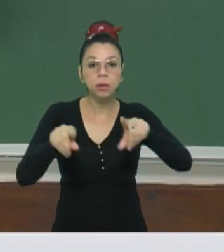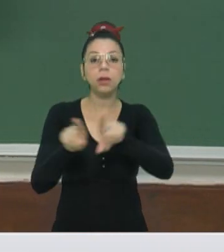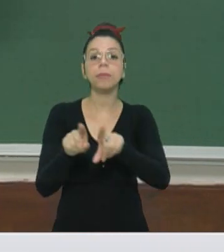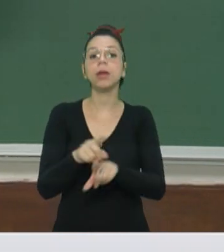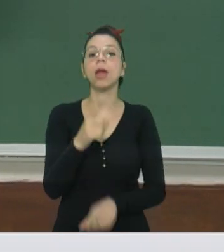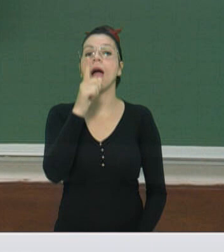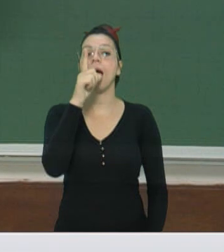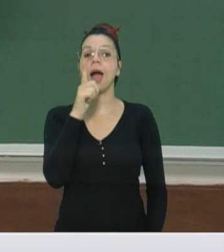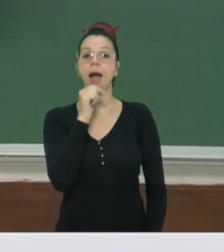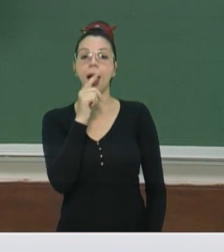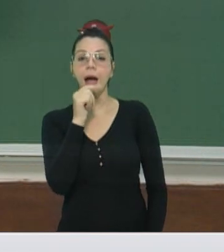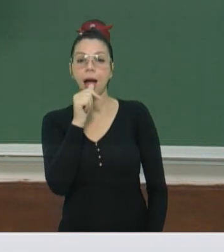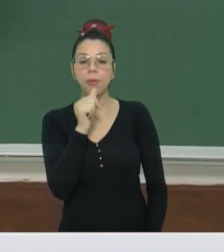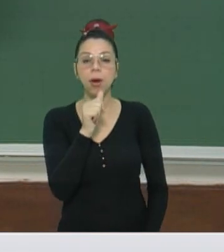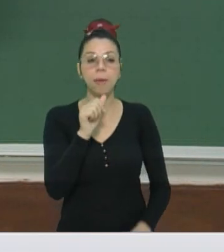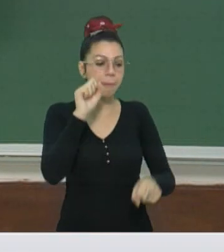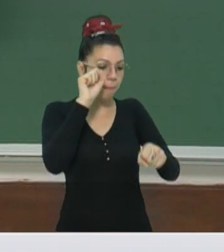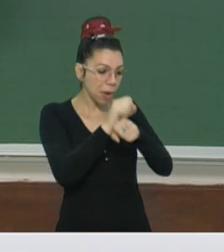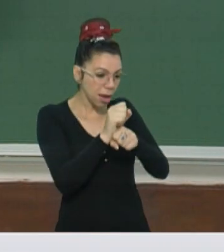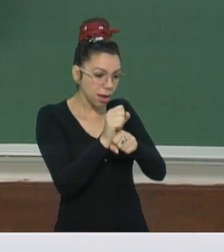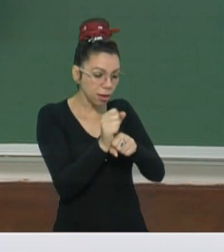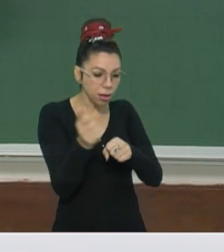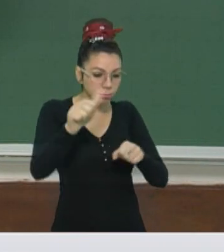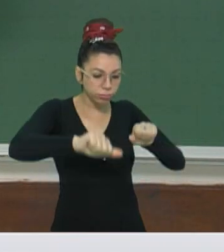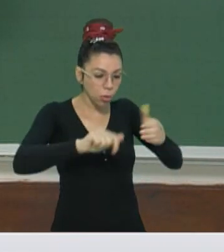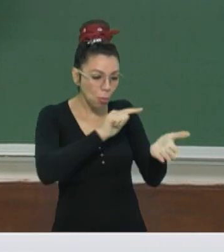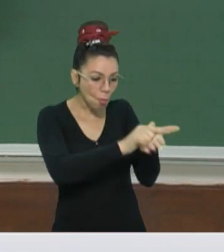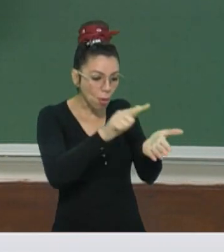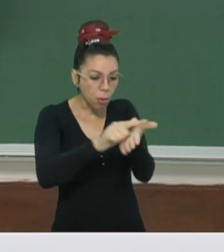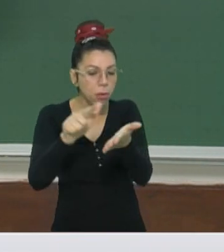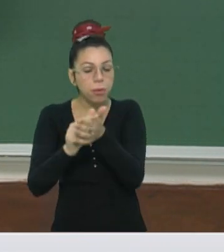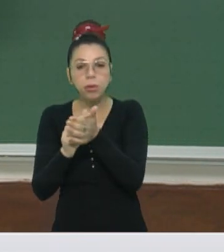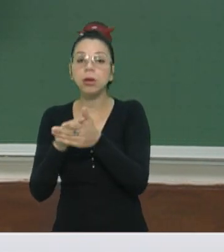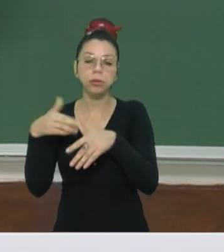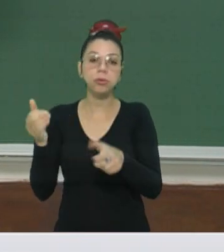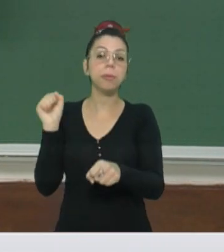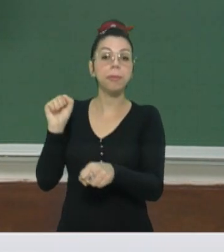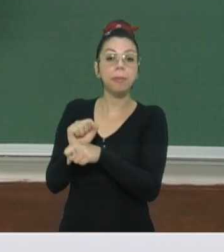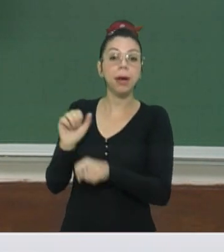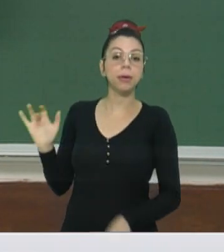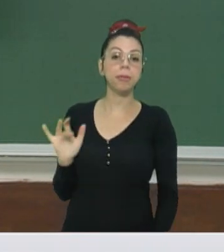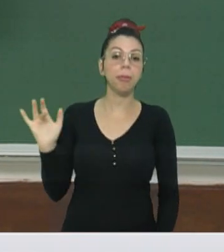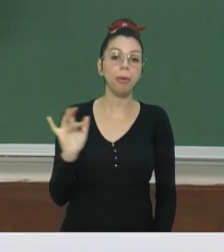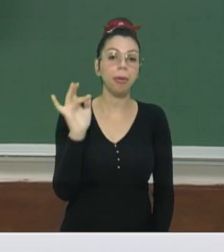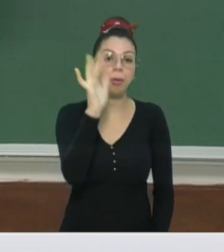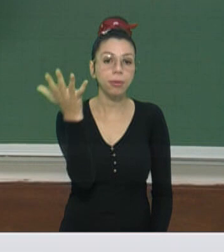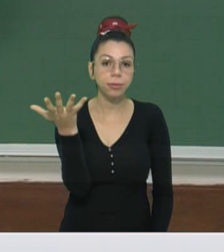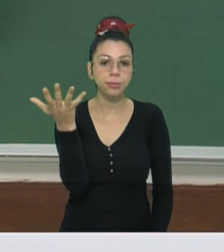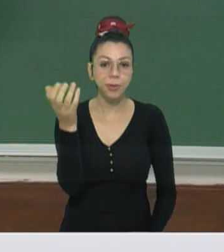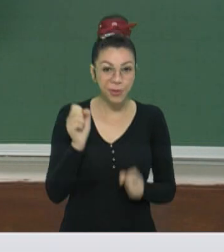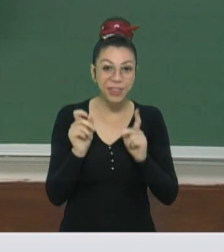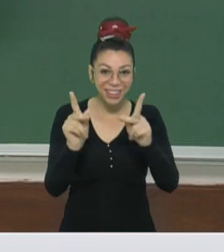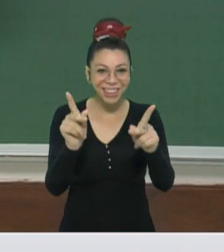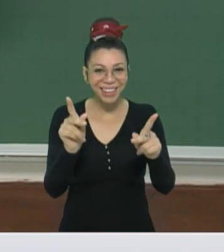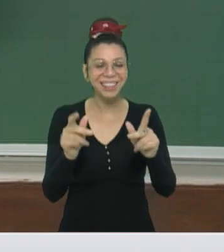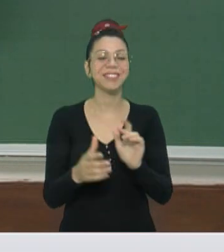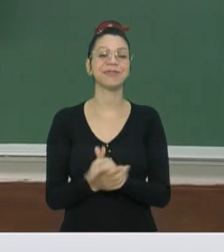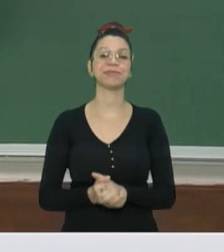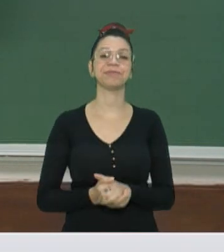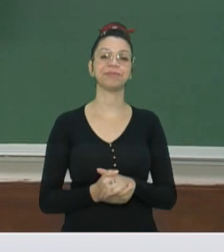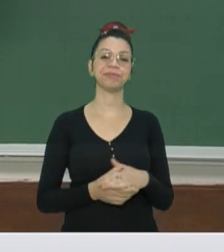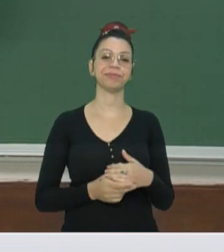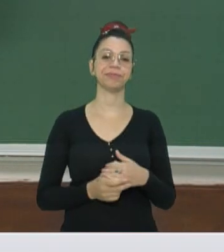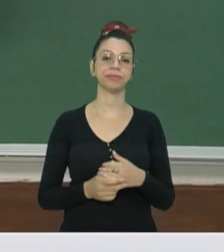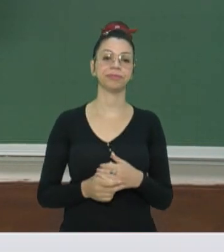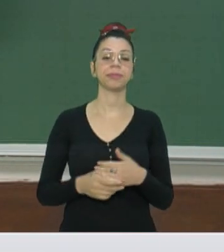que tem lá, água limpa parada, que daqui a pouco nós paramos de falar em dengue. Aí é a crítica. Tá ok, pessoal? Muito